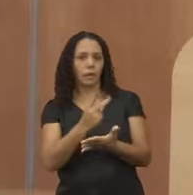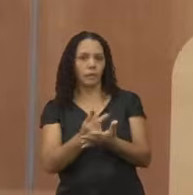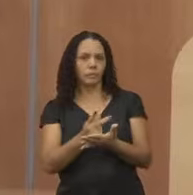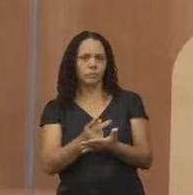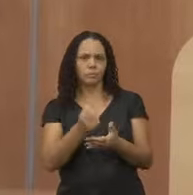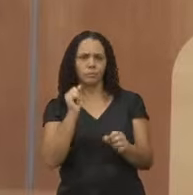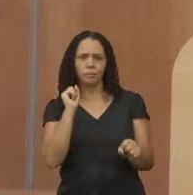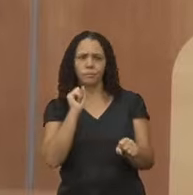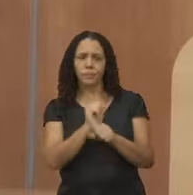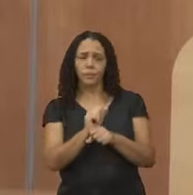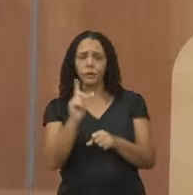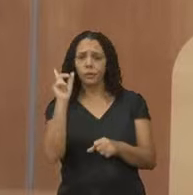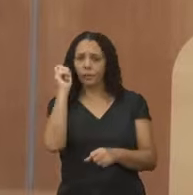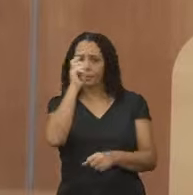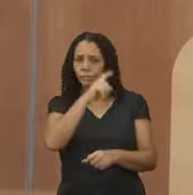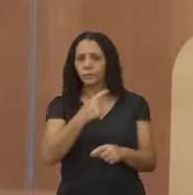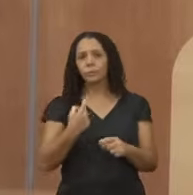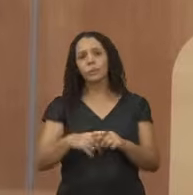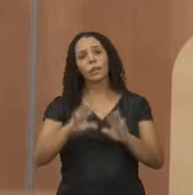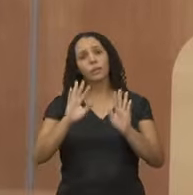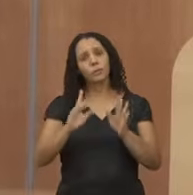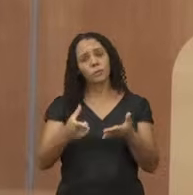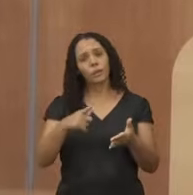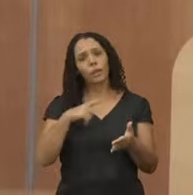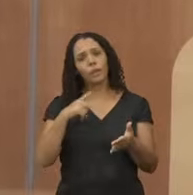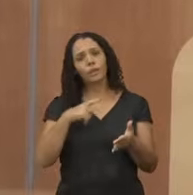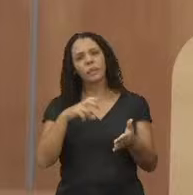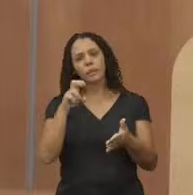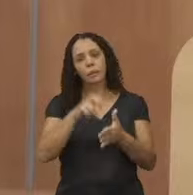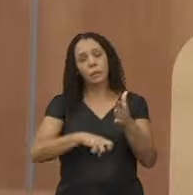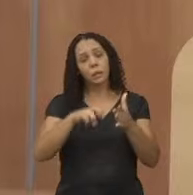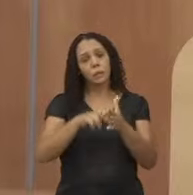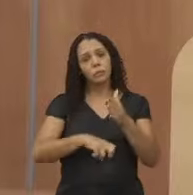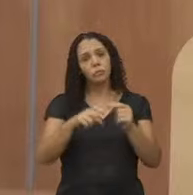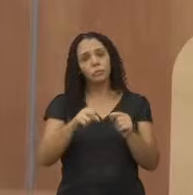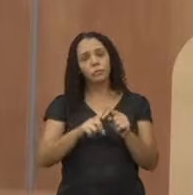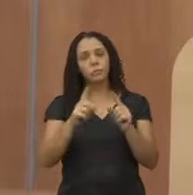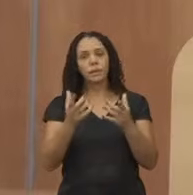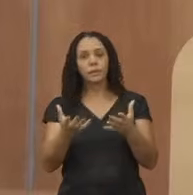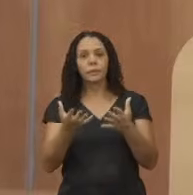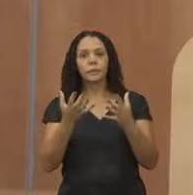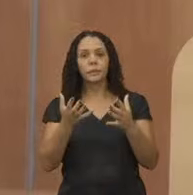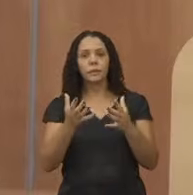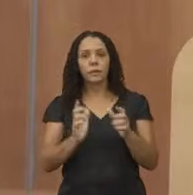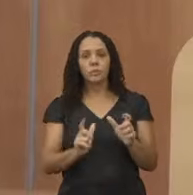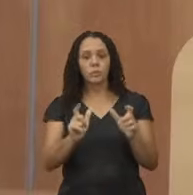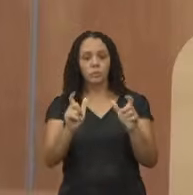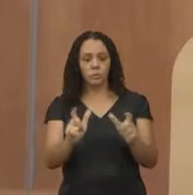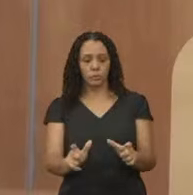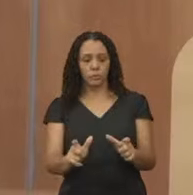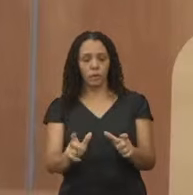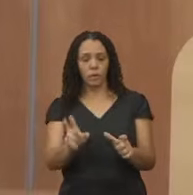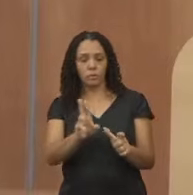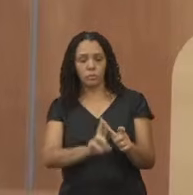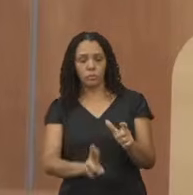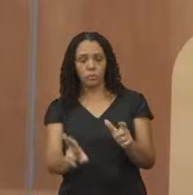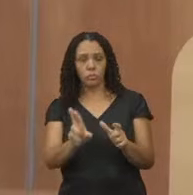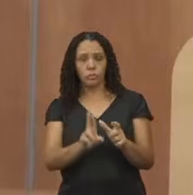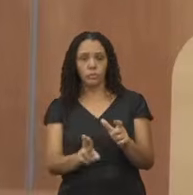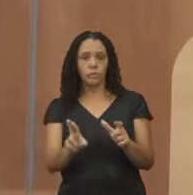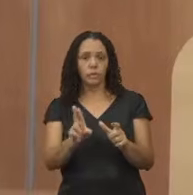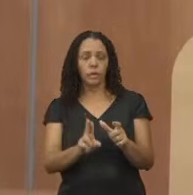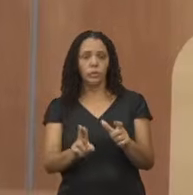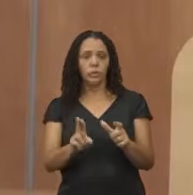já existem penalidades para as pichações, mas a gente quer ocupar os espaços, né, com